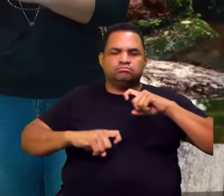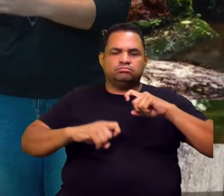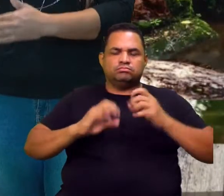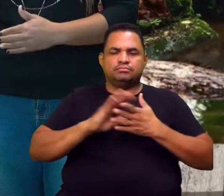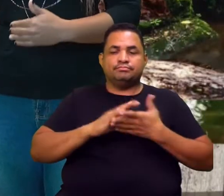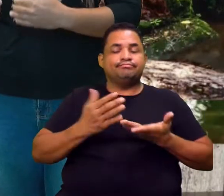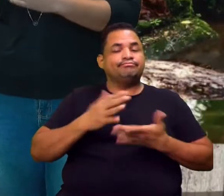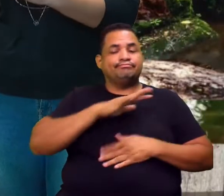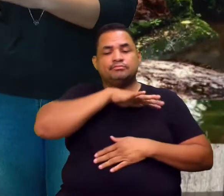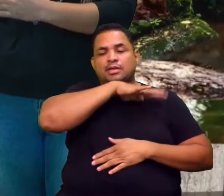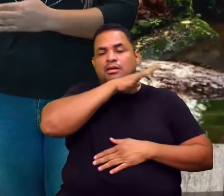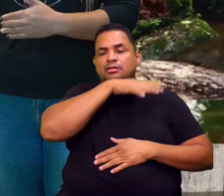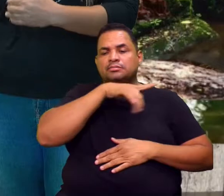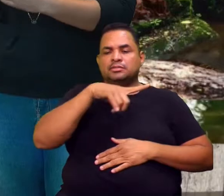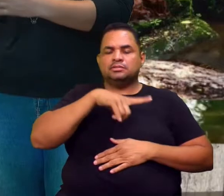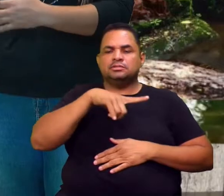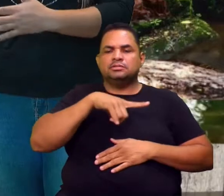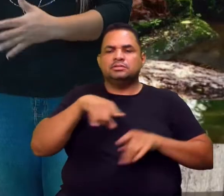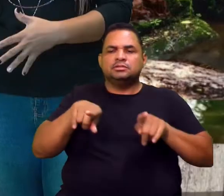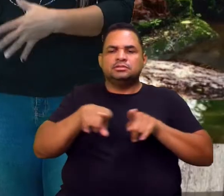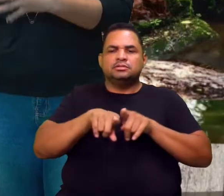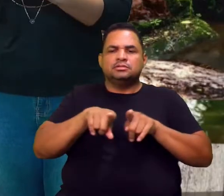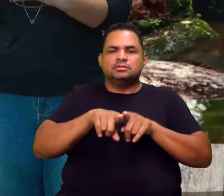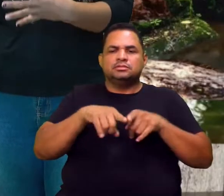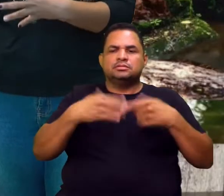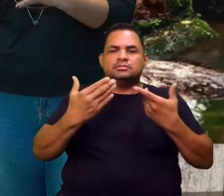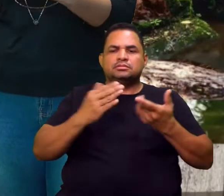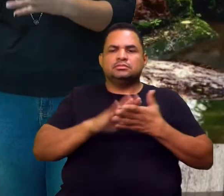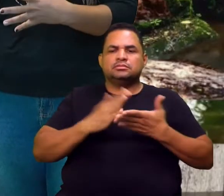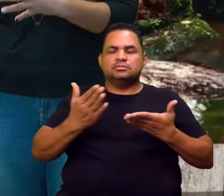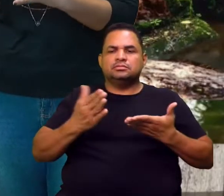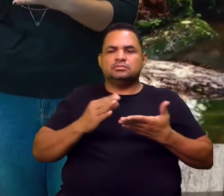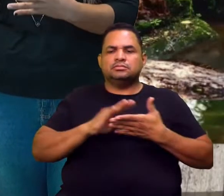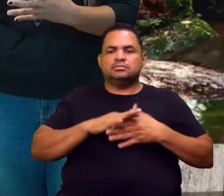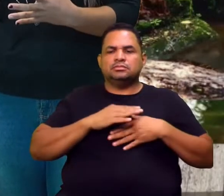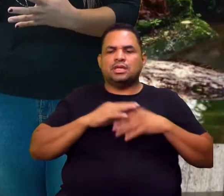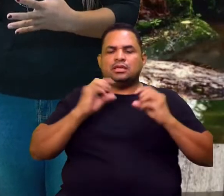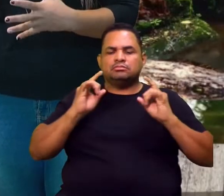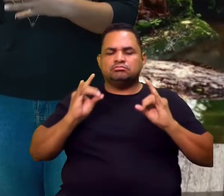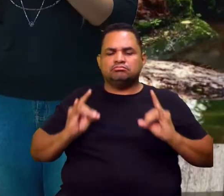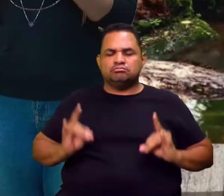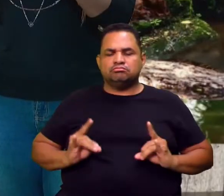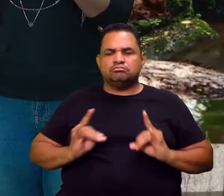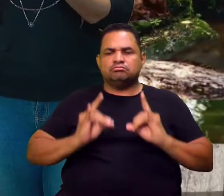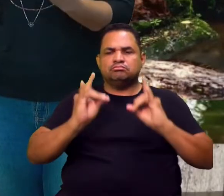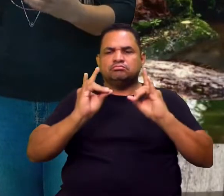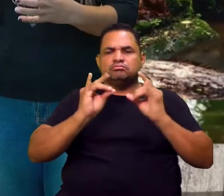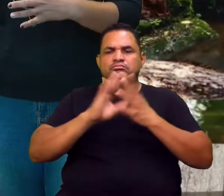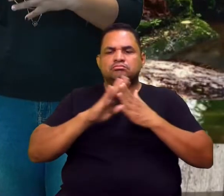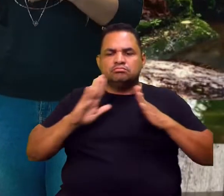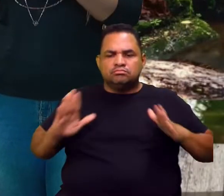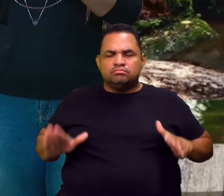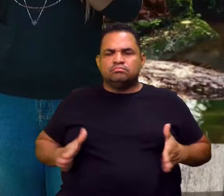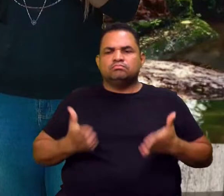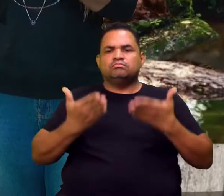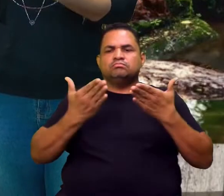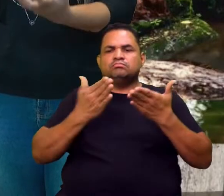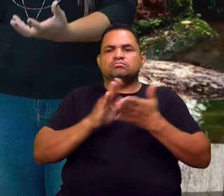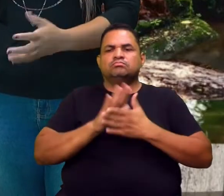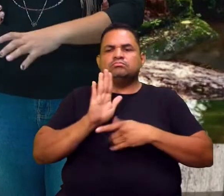essa produção que a gente chama de feromônios aí, né? Liberação de hormônios para estimular ou ajudar